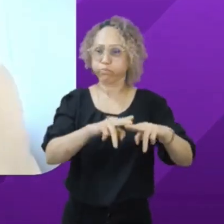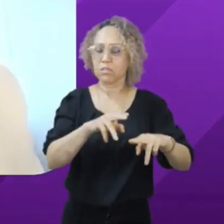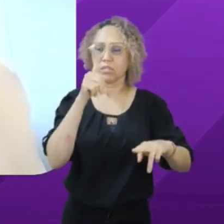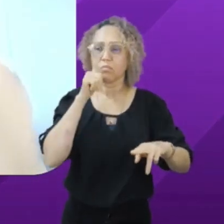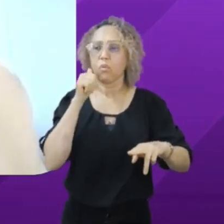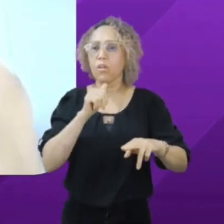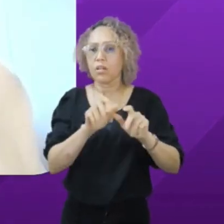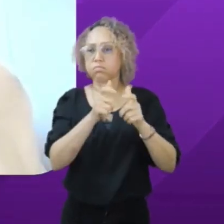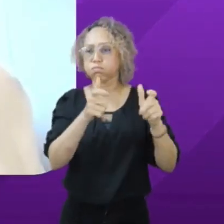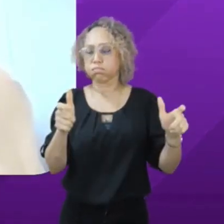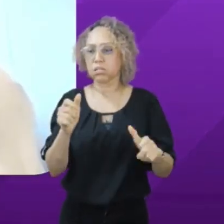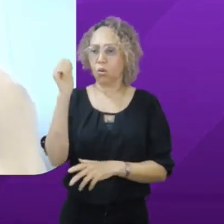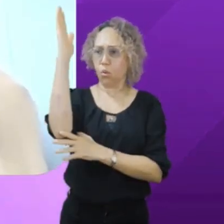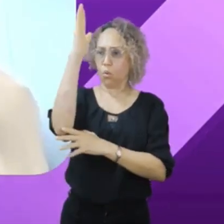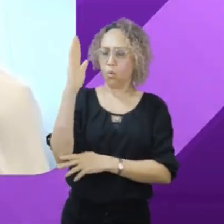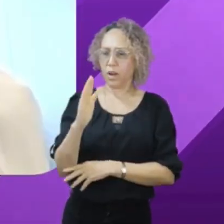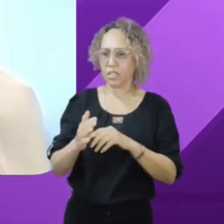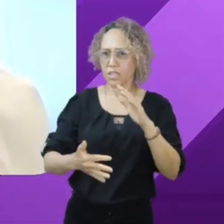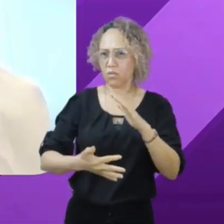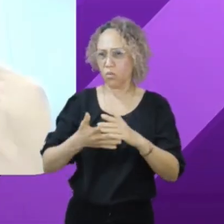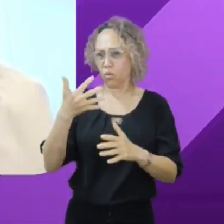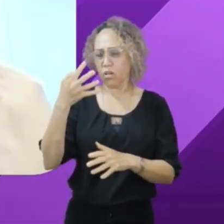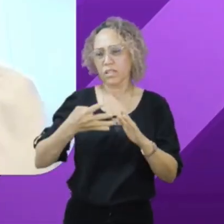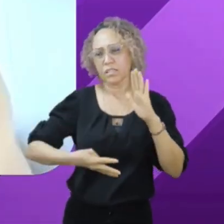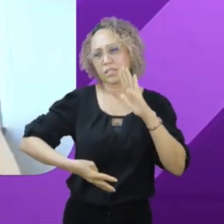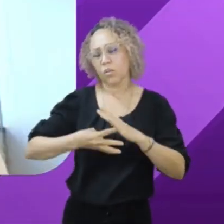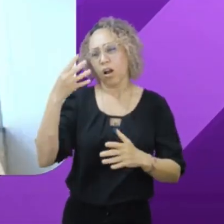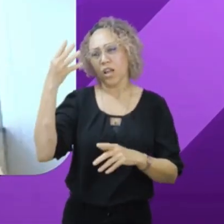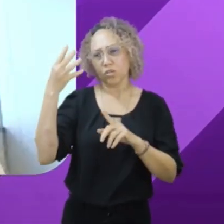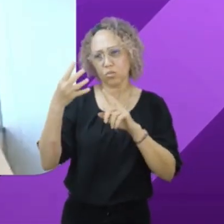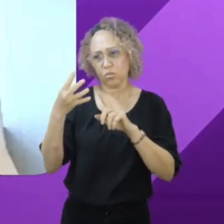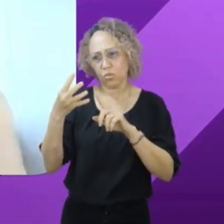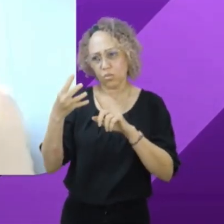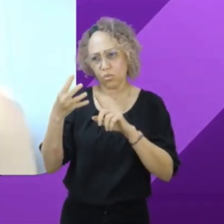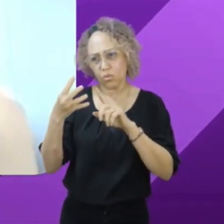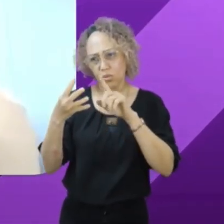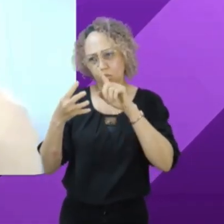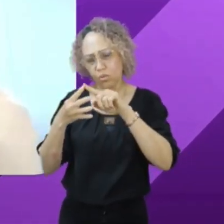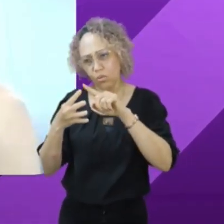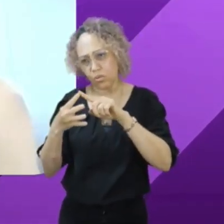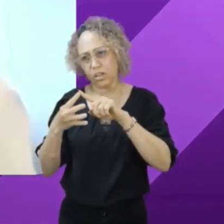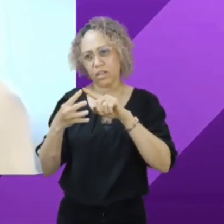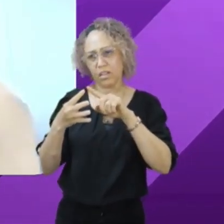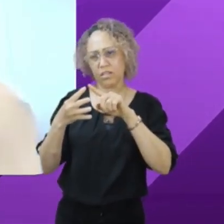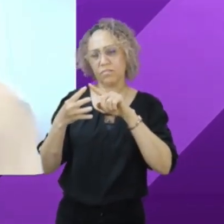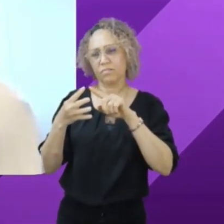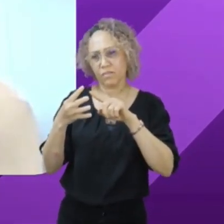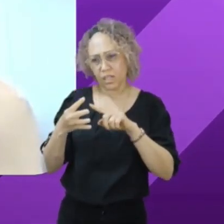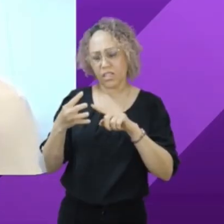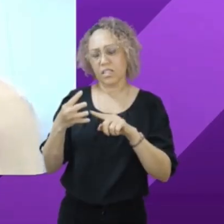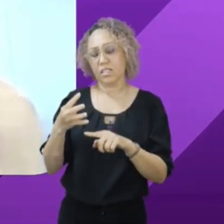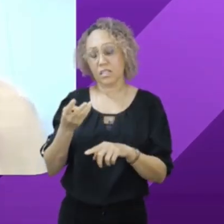o Brasil ele ocupava o quarto lugar dentro do que toca, né, a privação de liberdade de